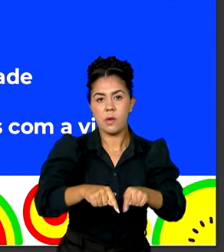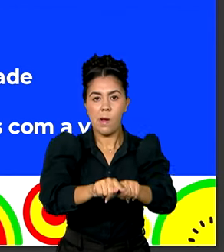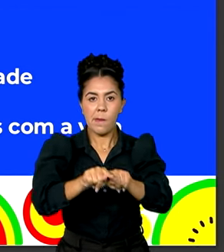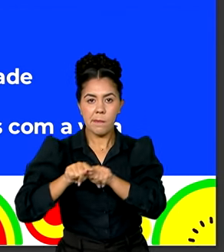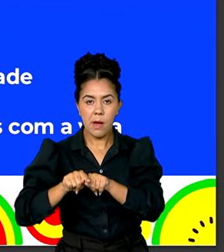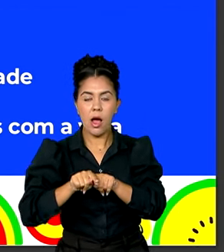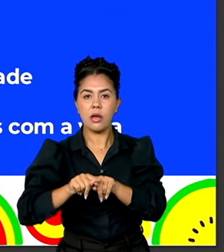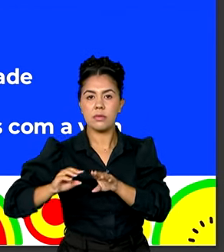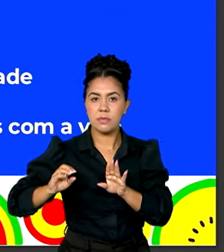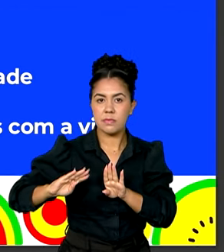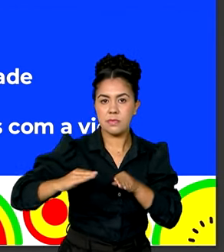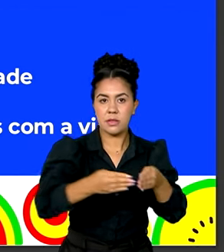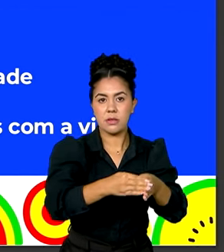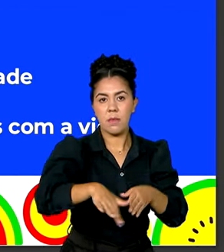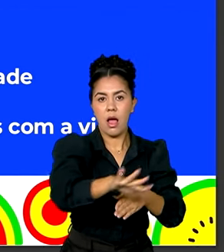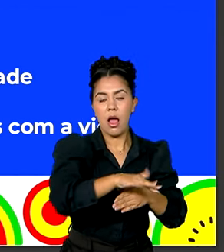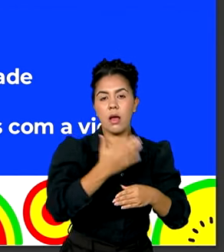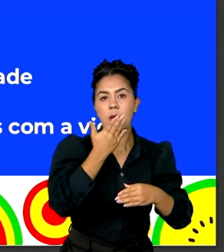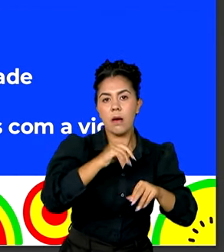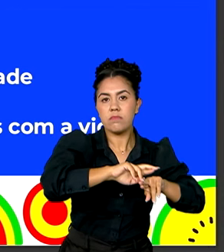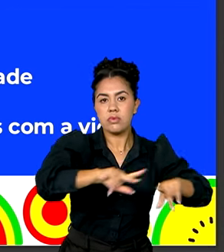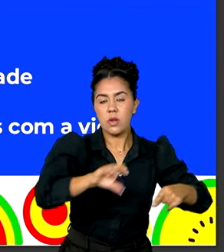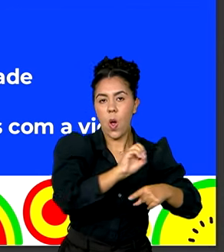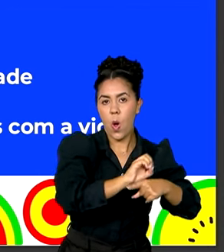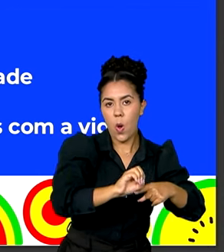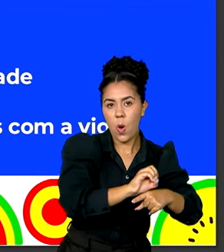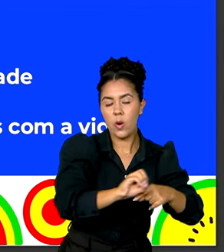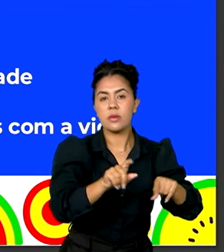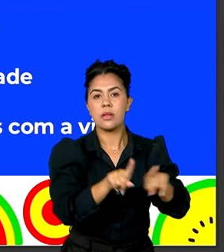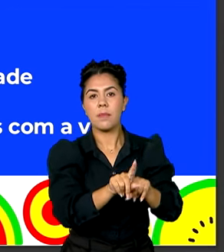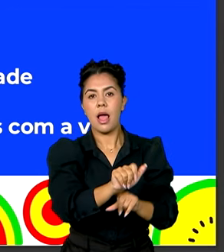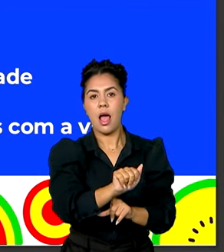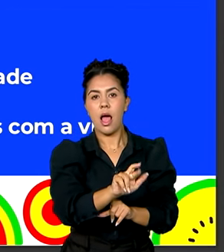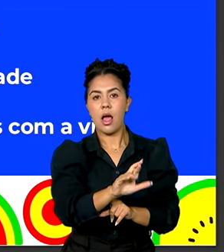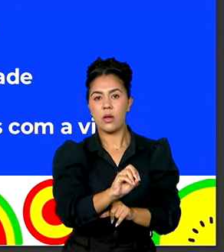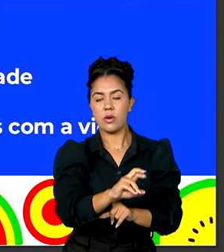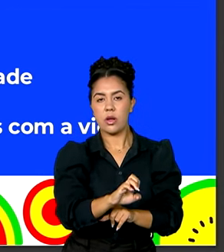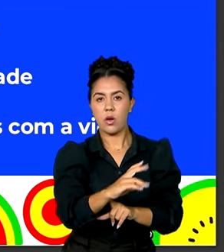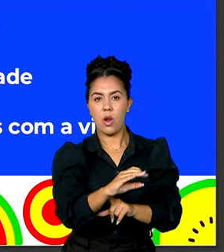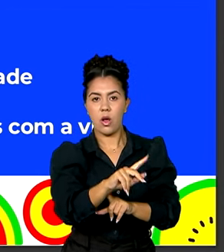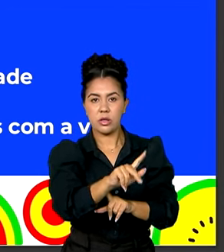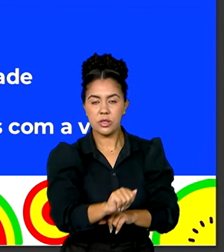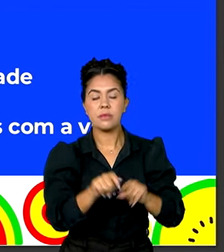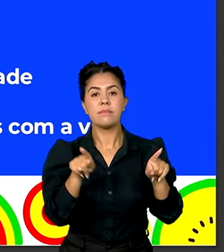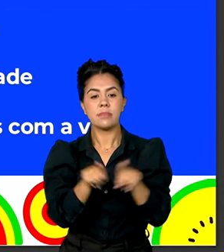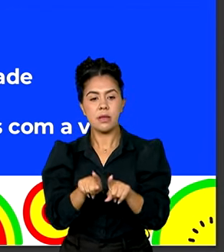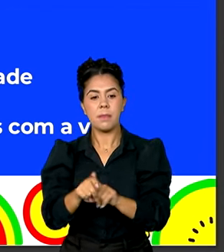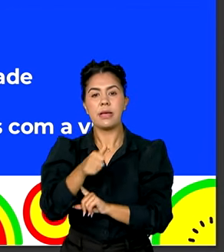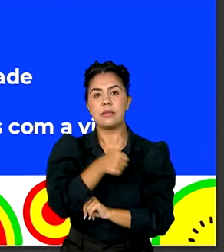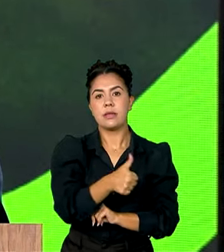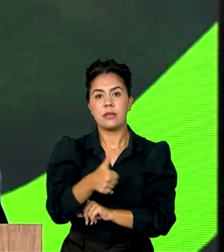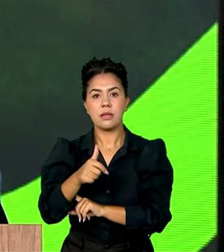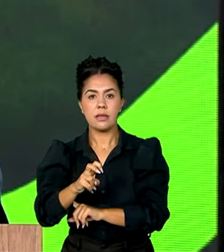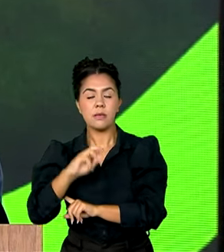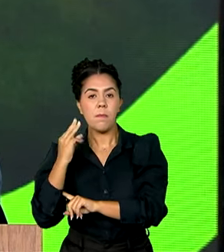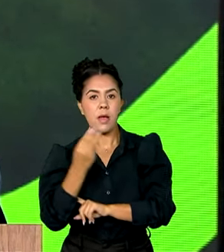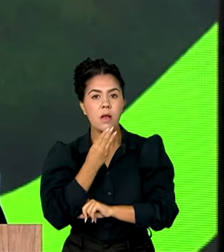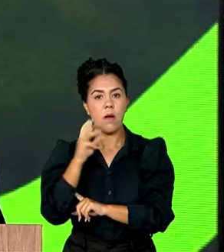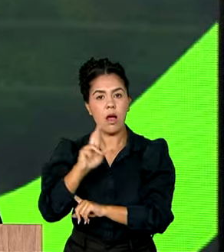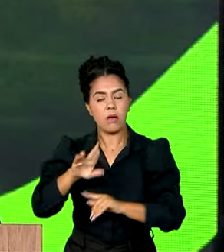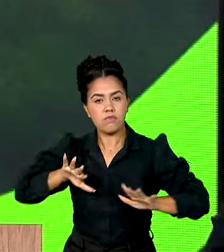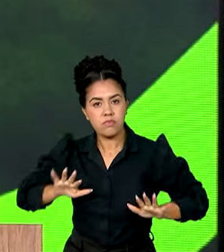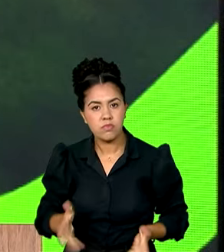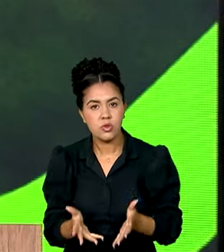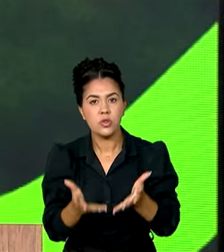ou agroecológica 115 milhões em fomento visando a inclusão produtiva e